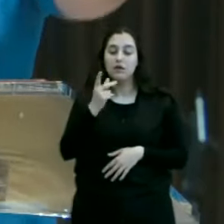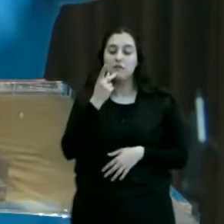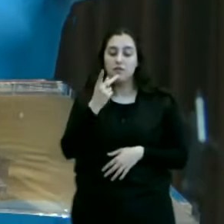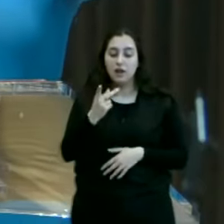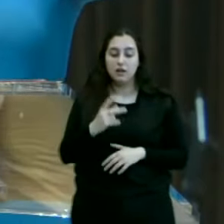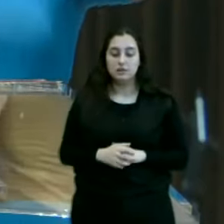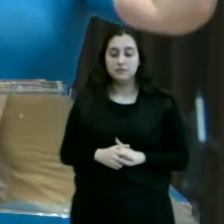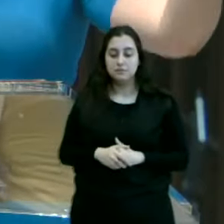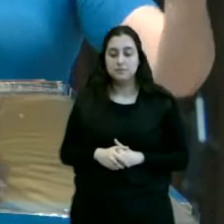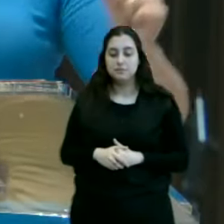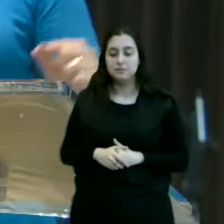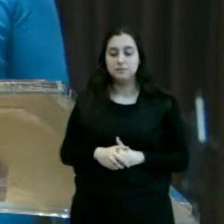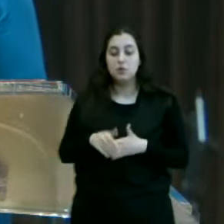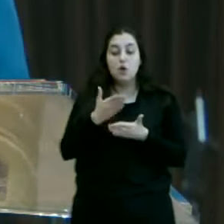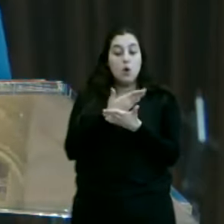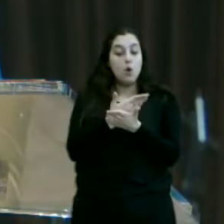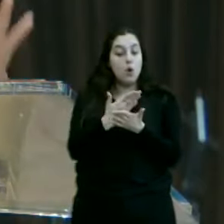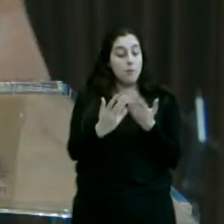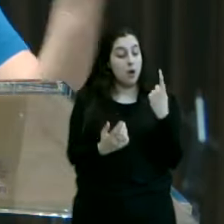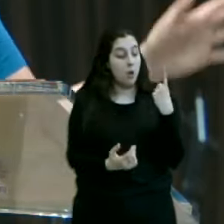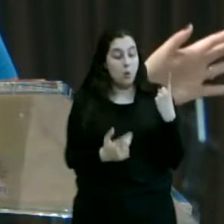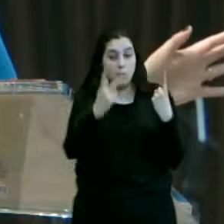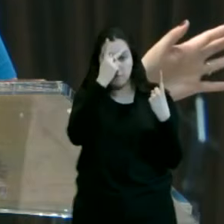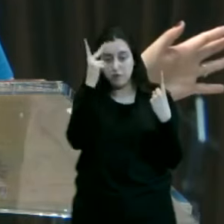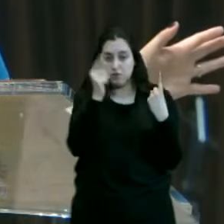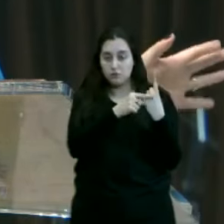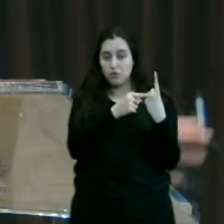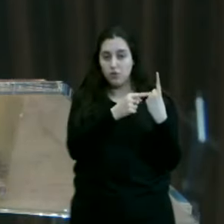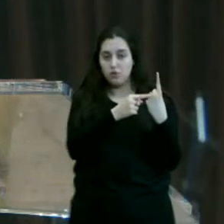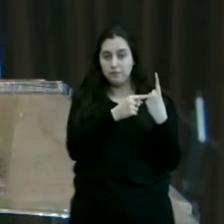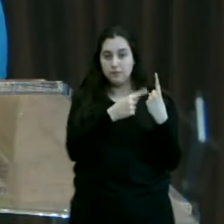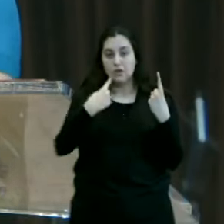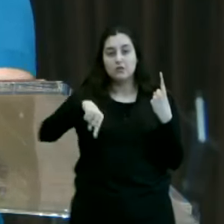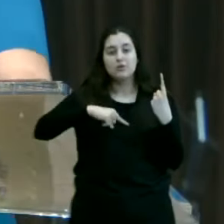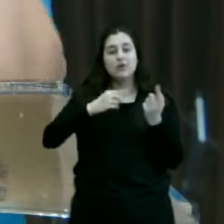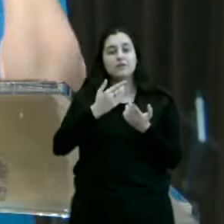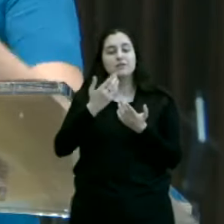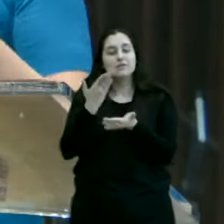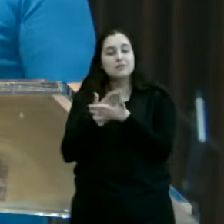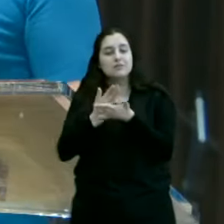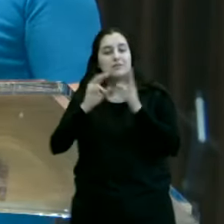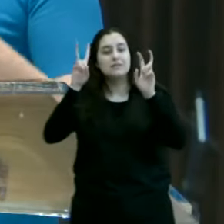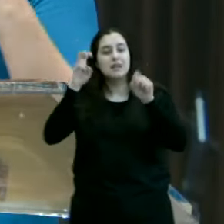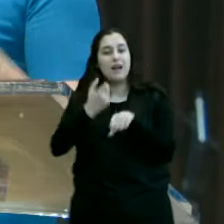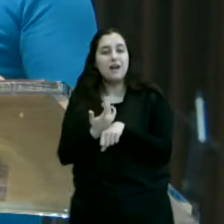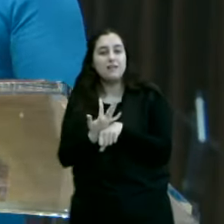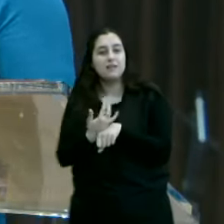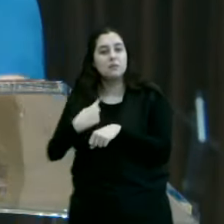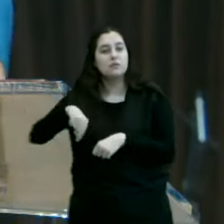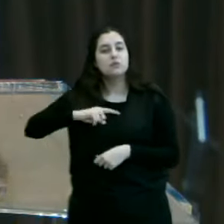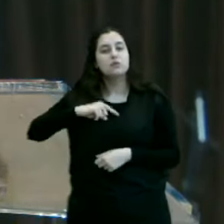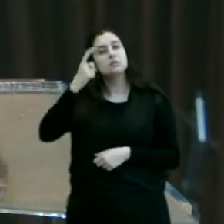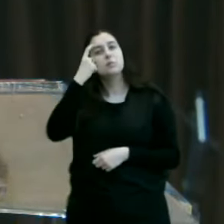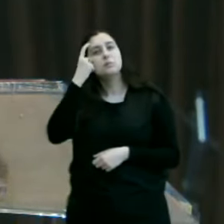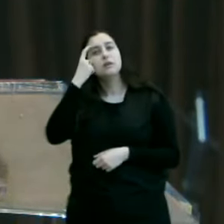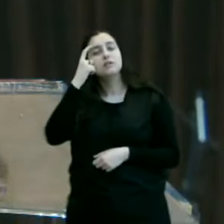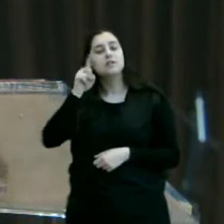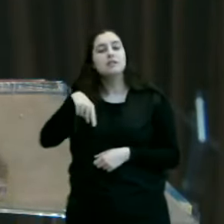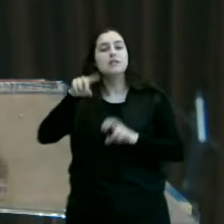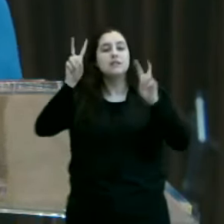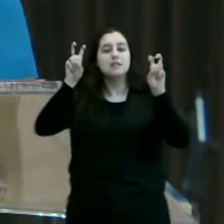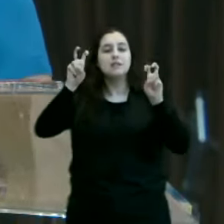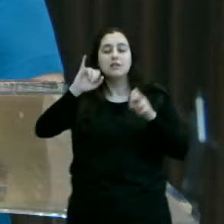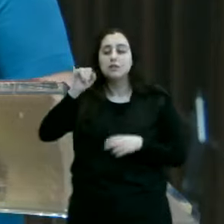aqui começou com uma pessoa. Quando nós estudamos a respeito de avivamento, não tem como não falar de John